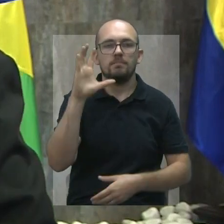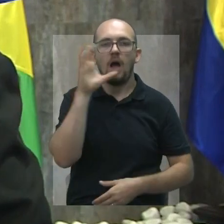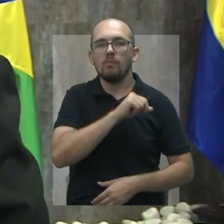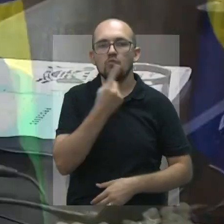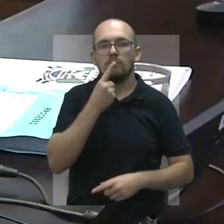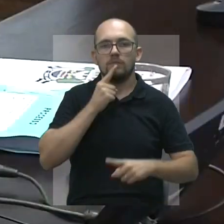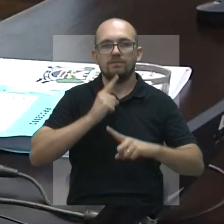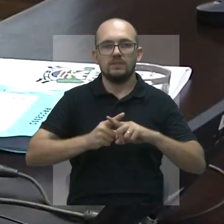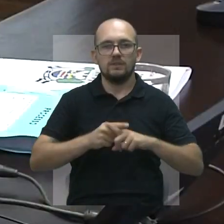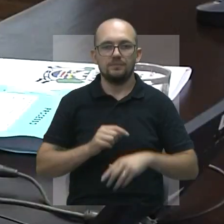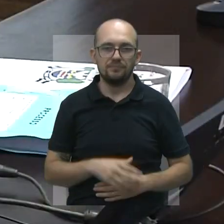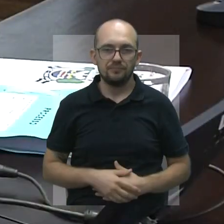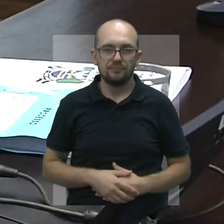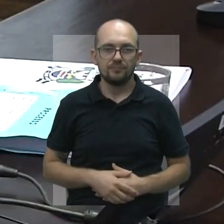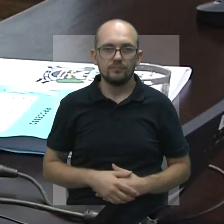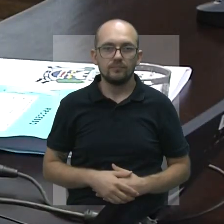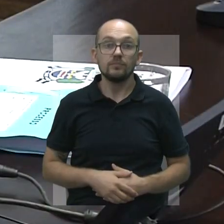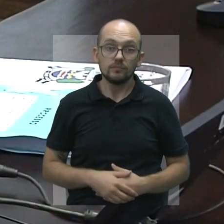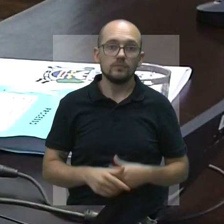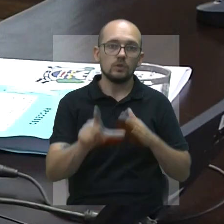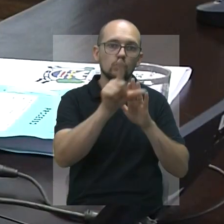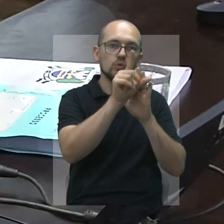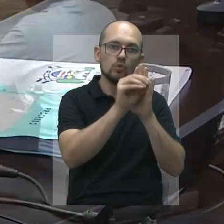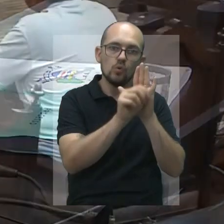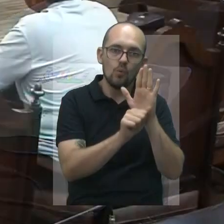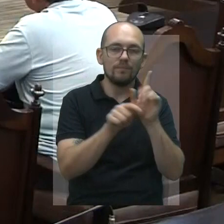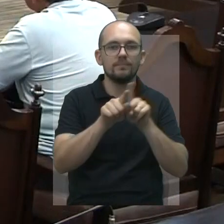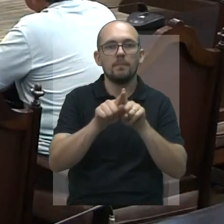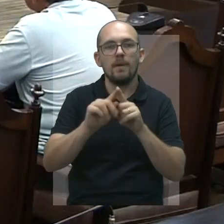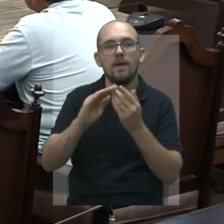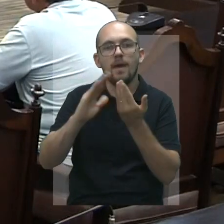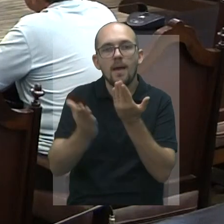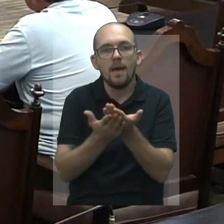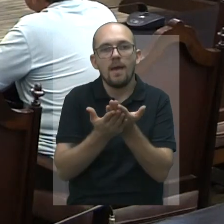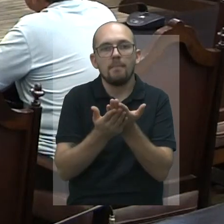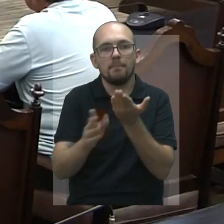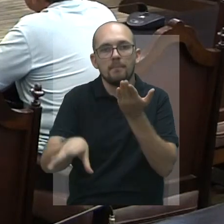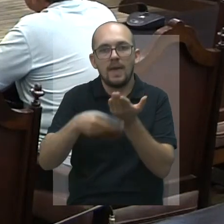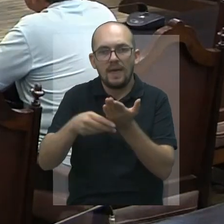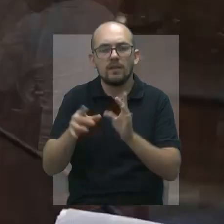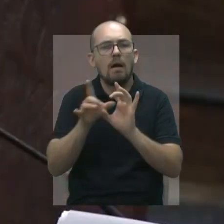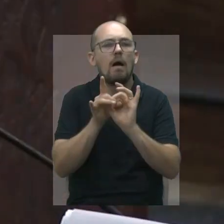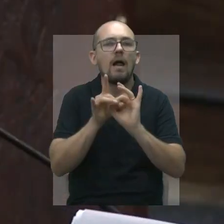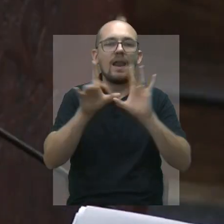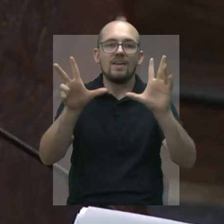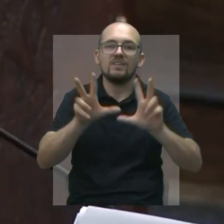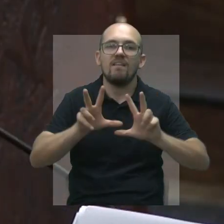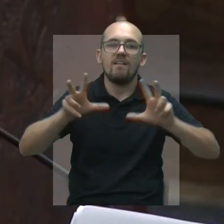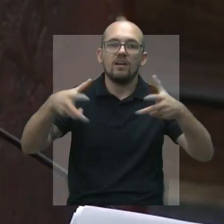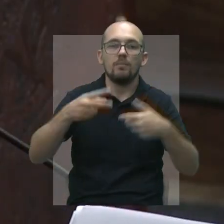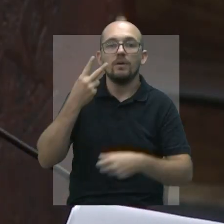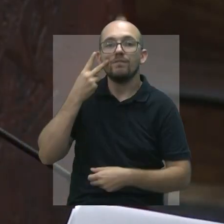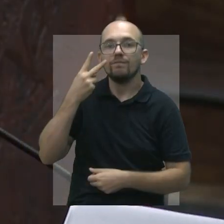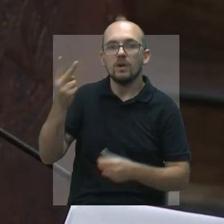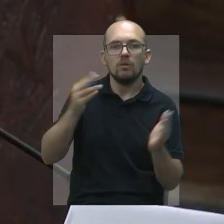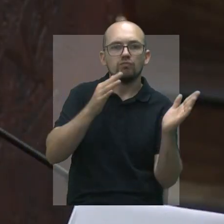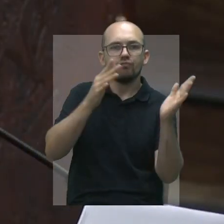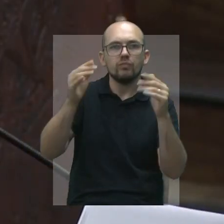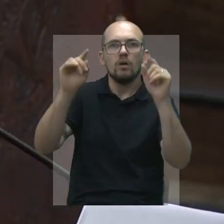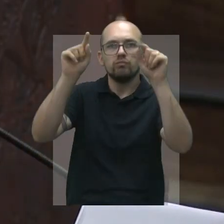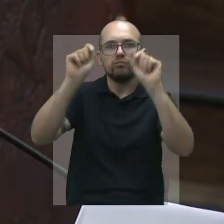para casa. A LOA e as emendas estão disponíveis para consulta no site da Câmara. Basta